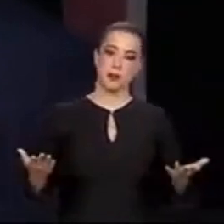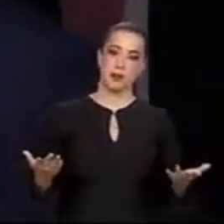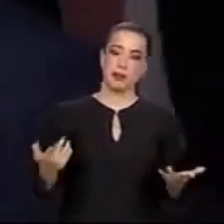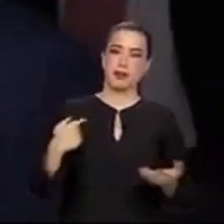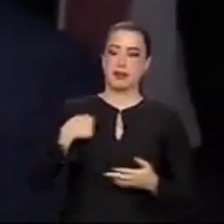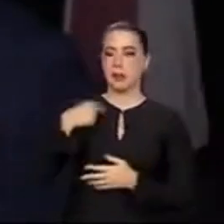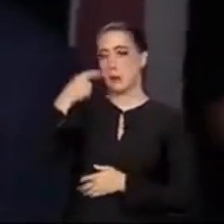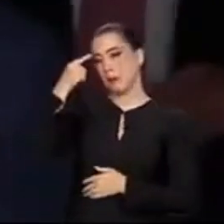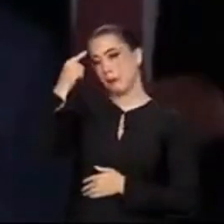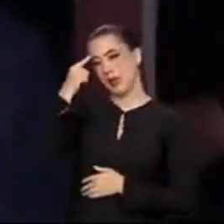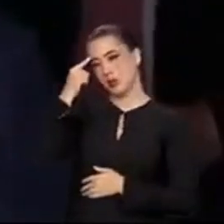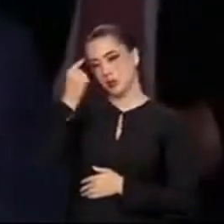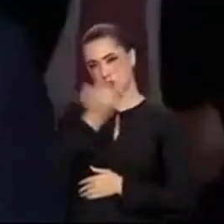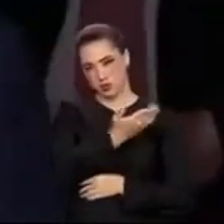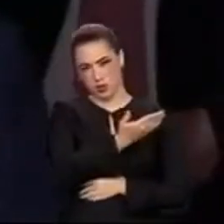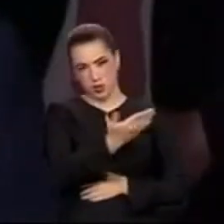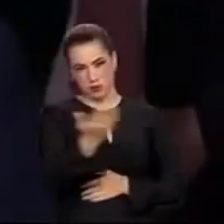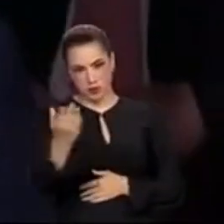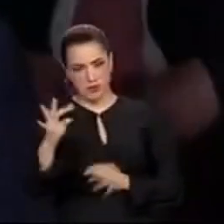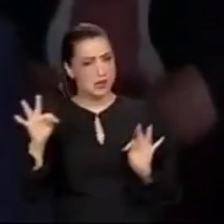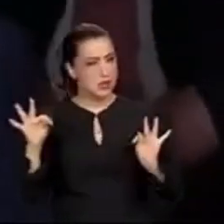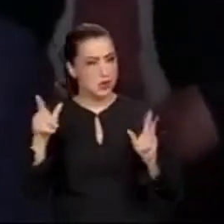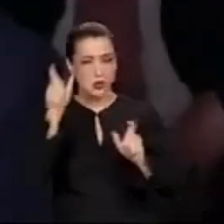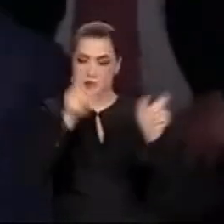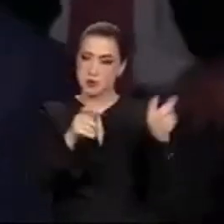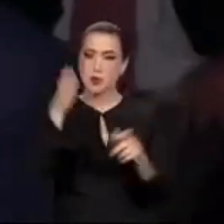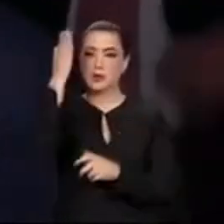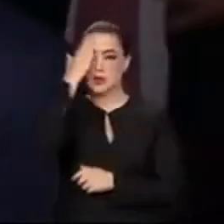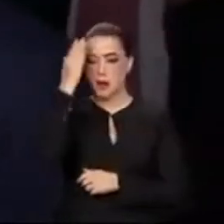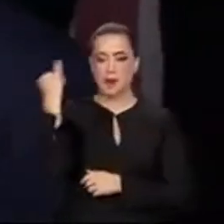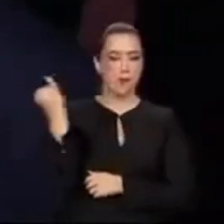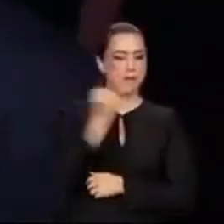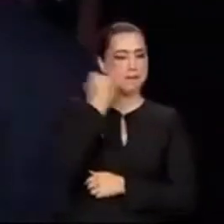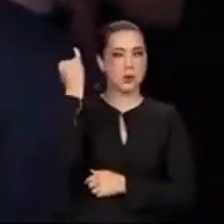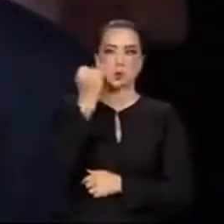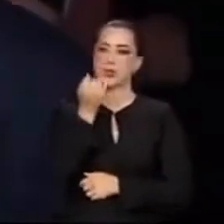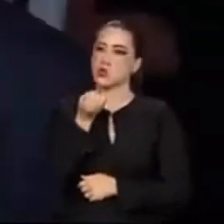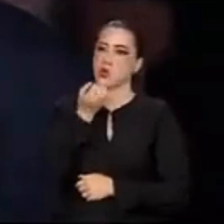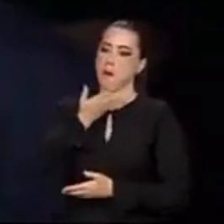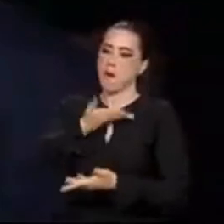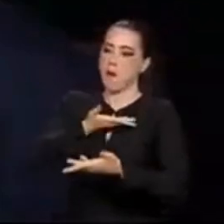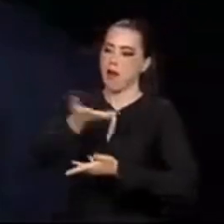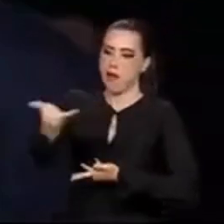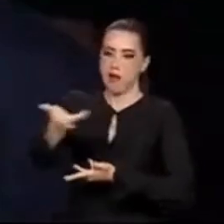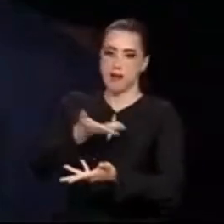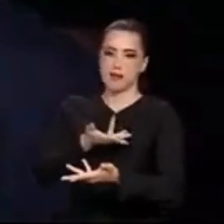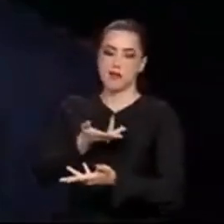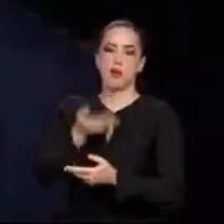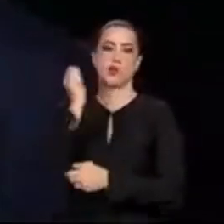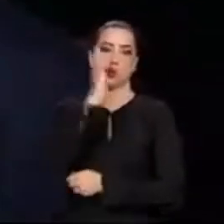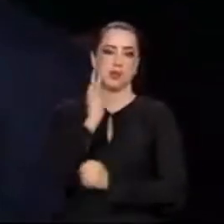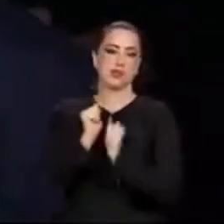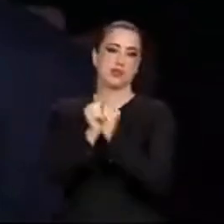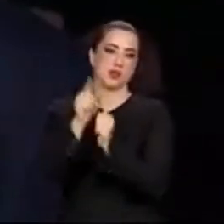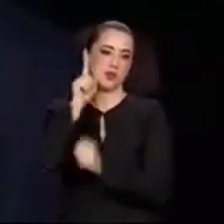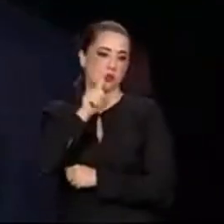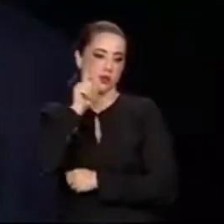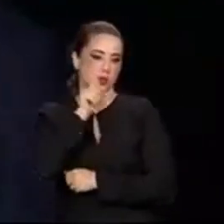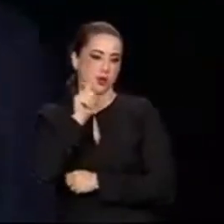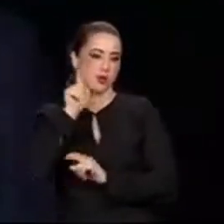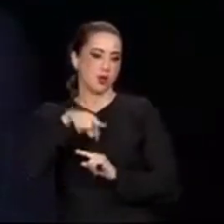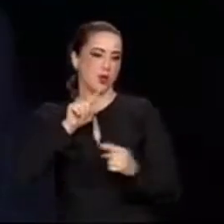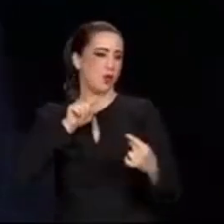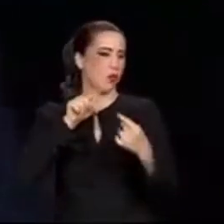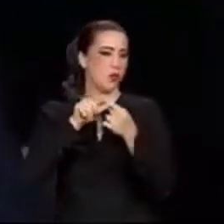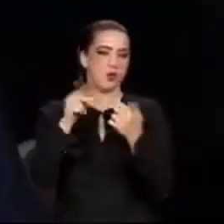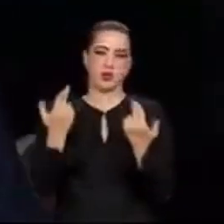todo mundo sabe da importância de uma boa relação entre Brasil e Estados Unidos seja a relação do